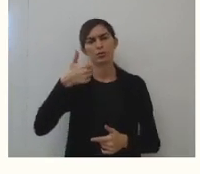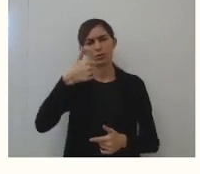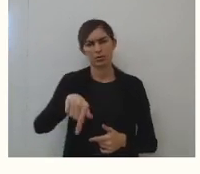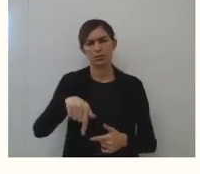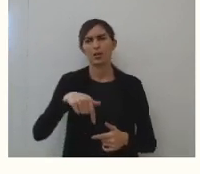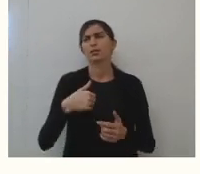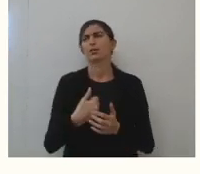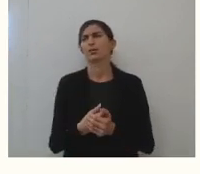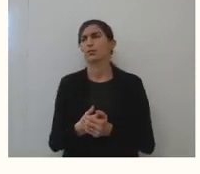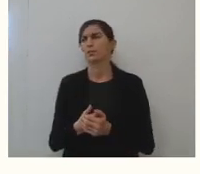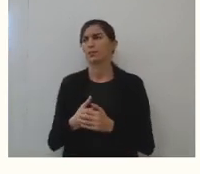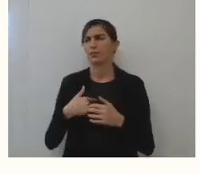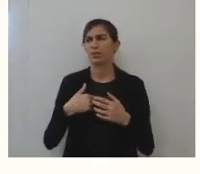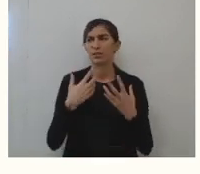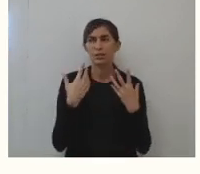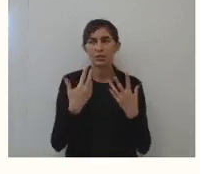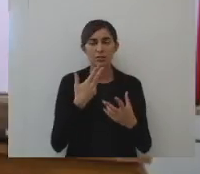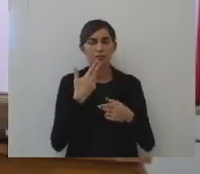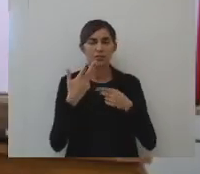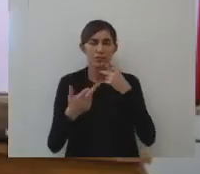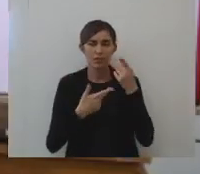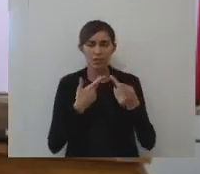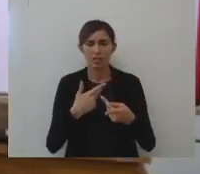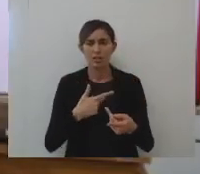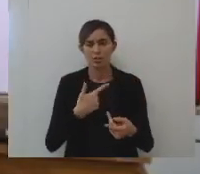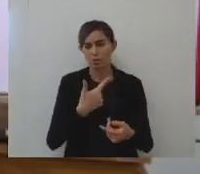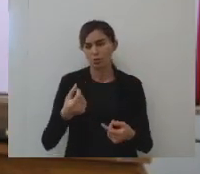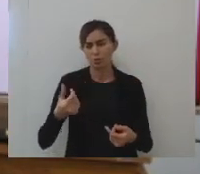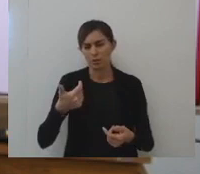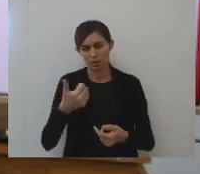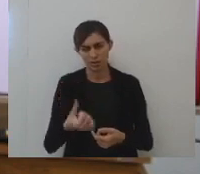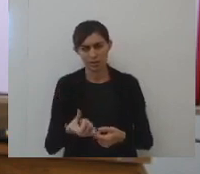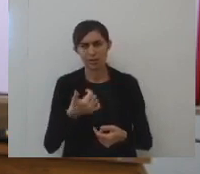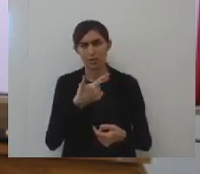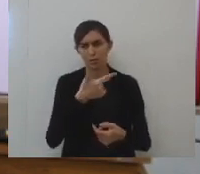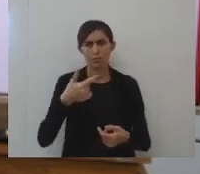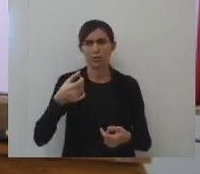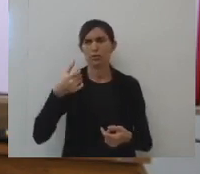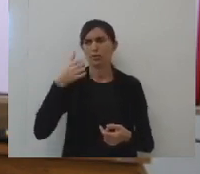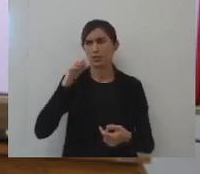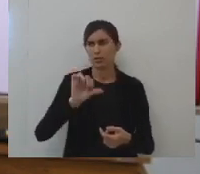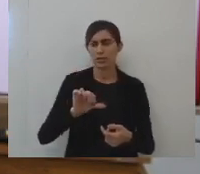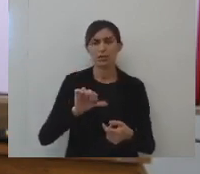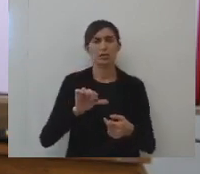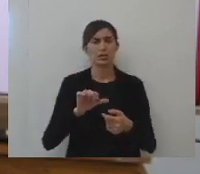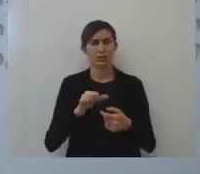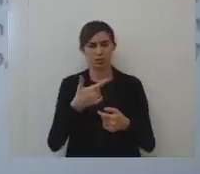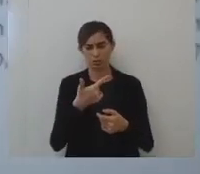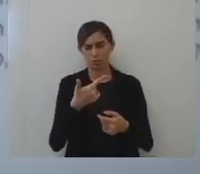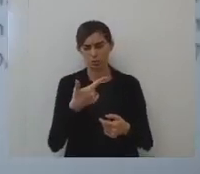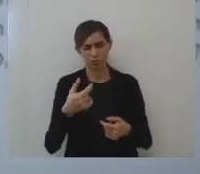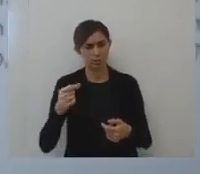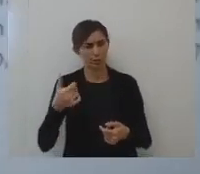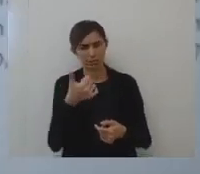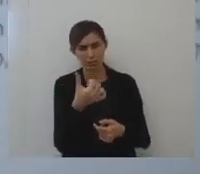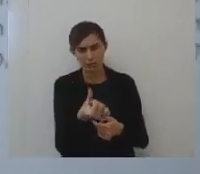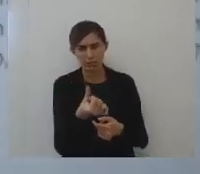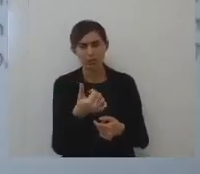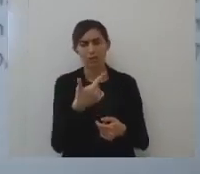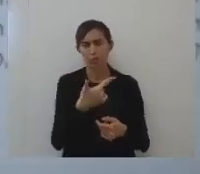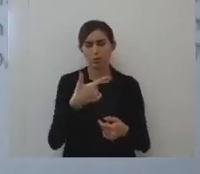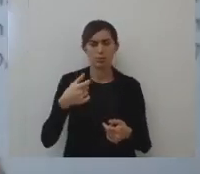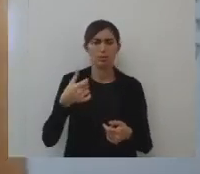se juntaram a ele. Gente, eu estou falando de 2016 e 2017, vou até voltar para cá. 2016 e 2017, o que é que